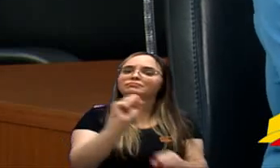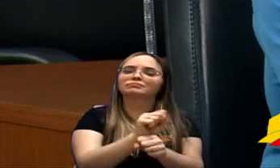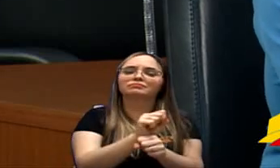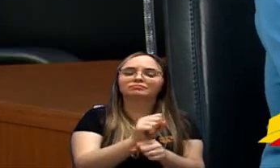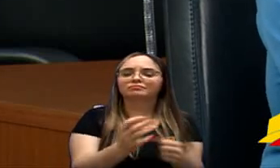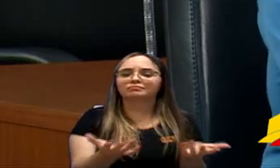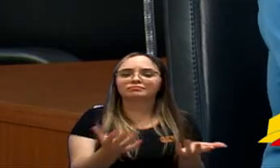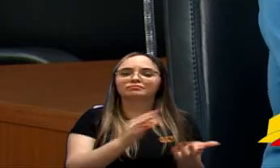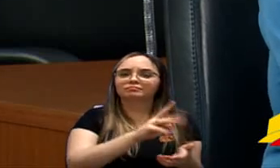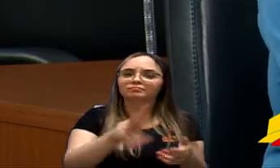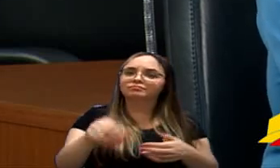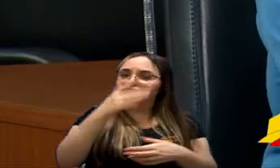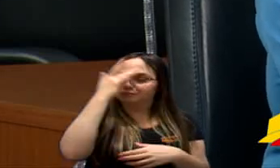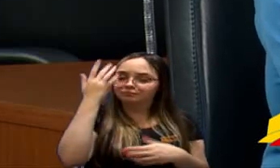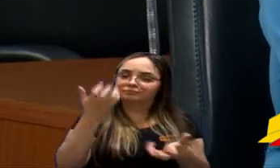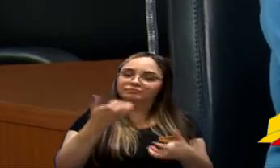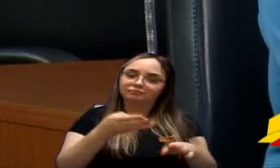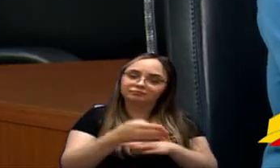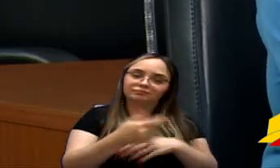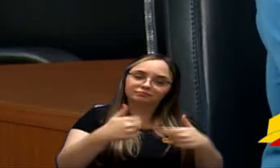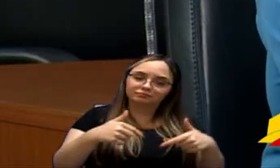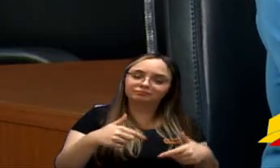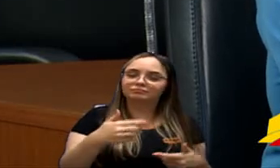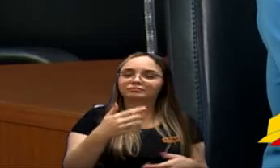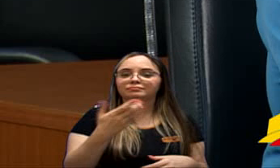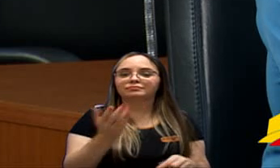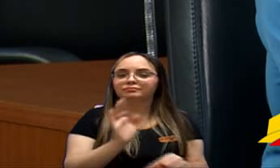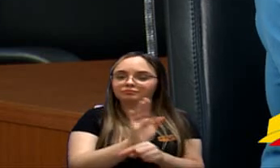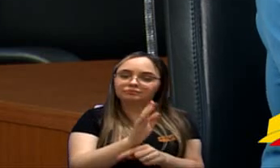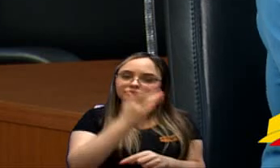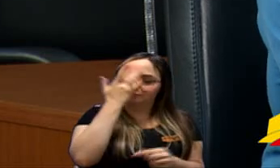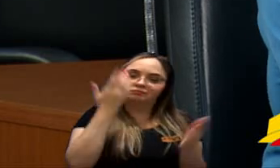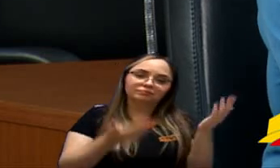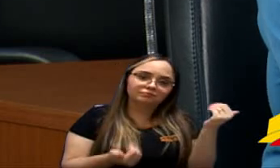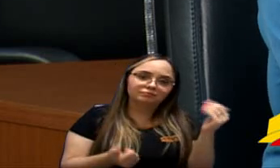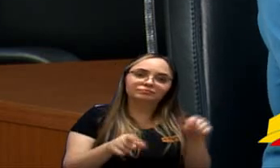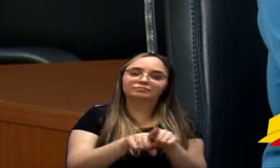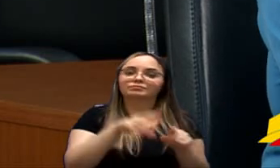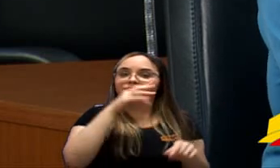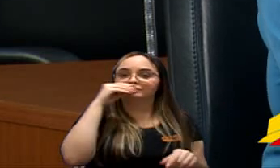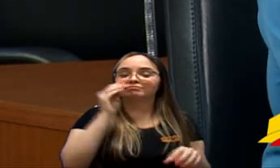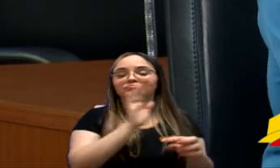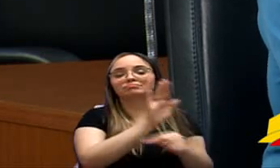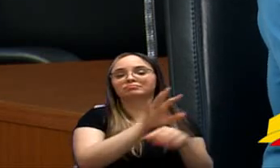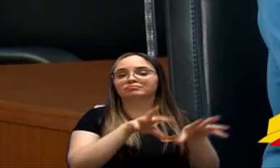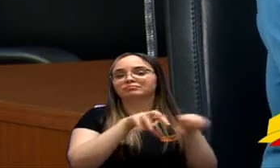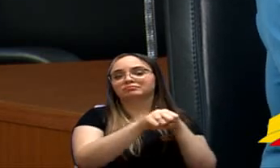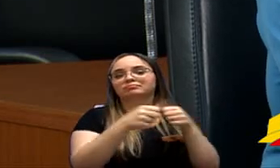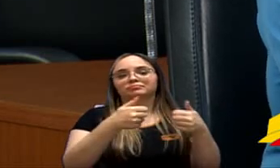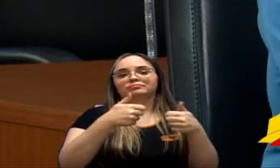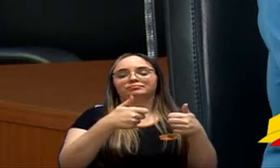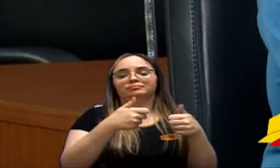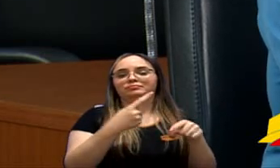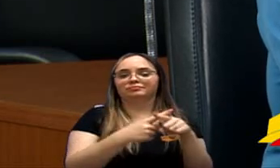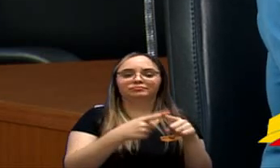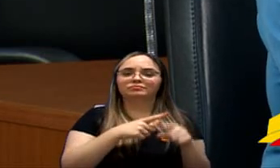gerar os cursos profissionalizantes para jovem, criança, adulto. Esse é o que me preocupa bastante nesse momento, porque são 32 prédios parados